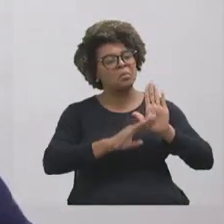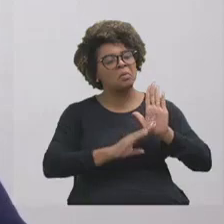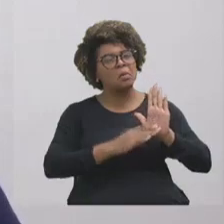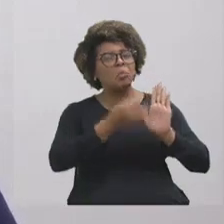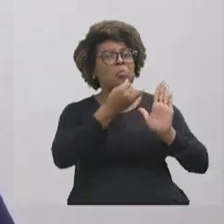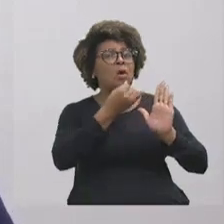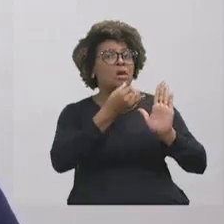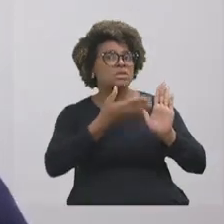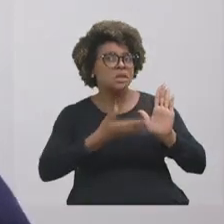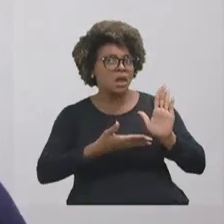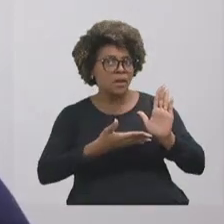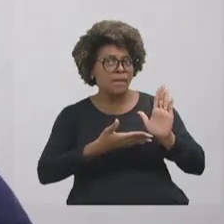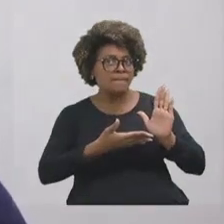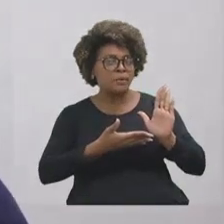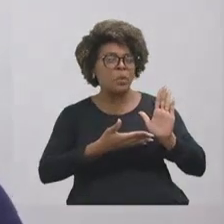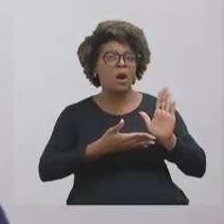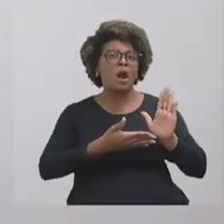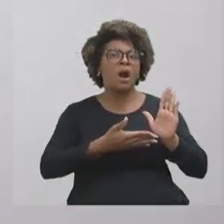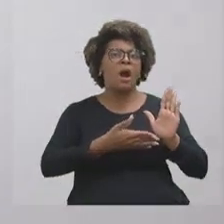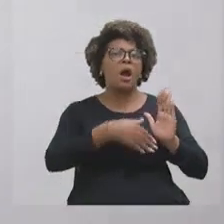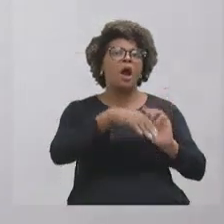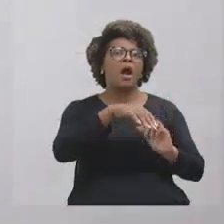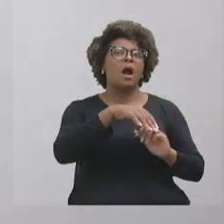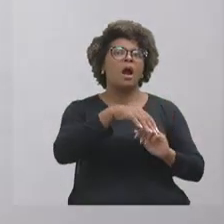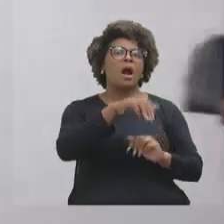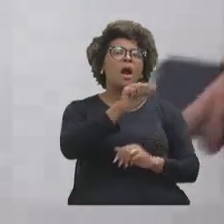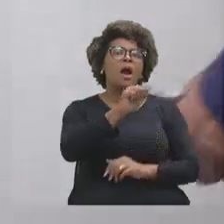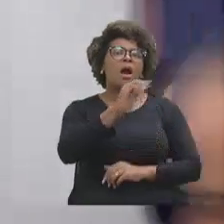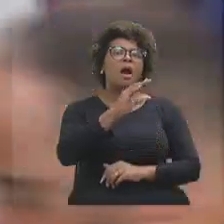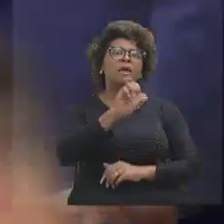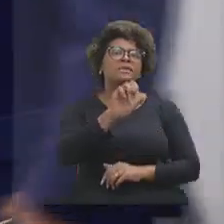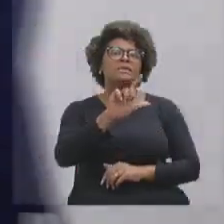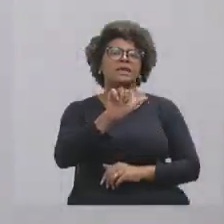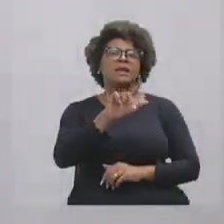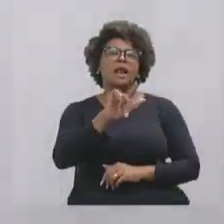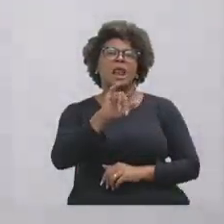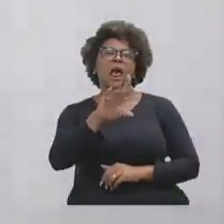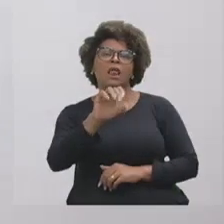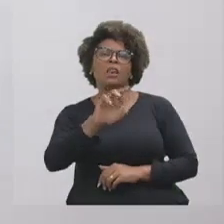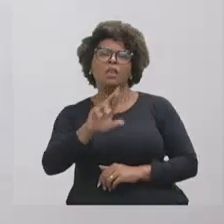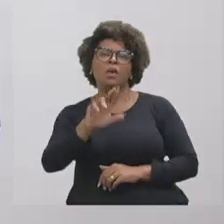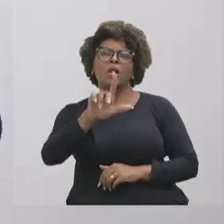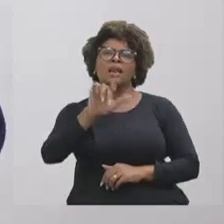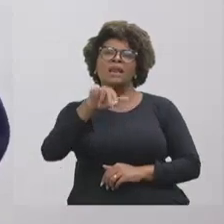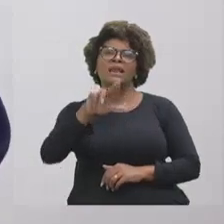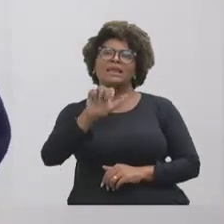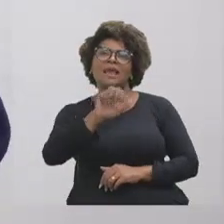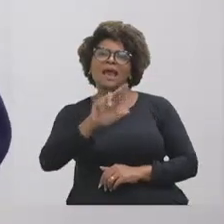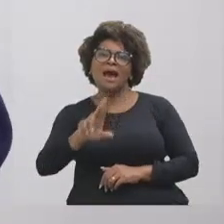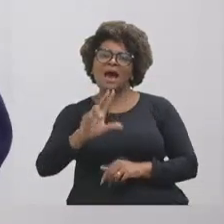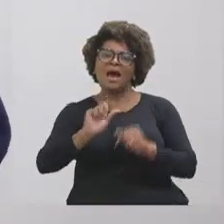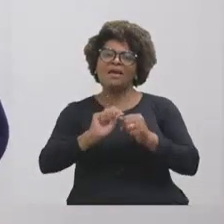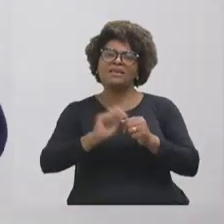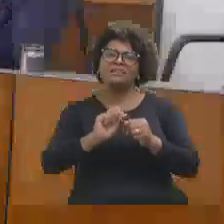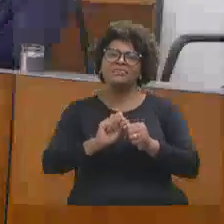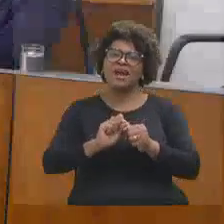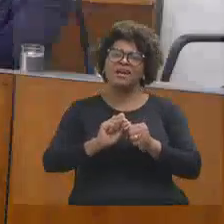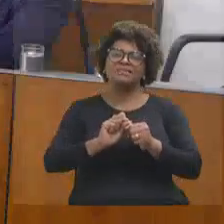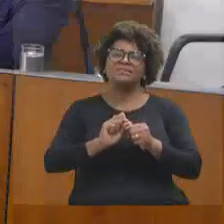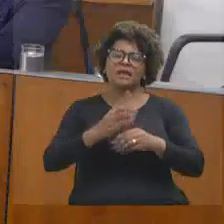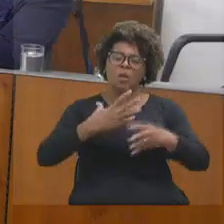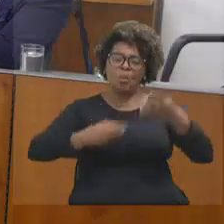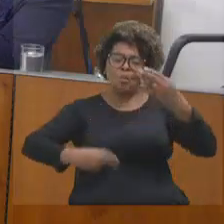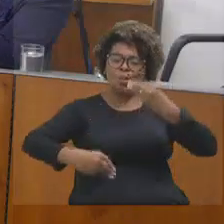dar um exemplo do aparelho do acelerador linear faz radioterapia em Curvelo até eu gostaria falar de te entregar